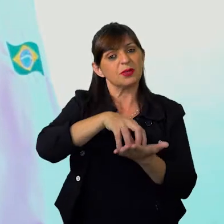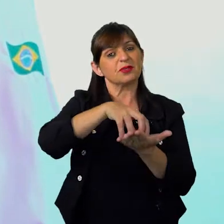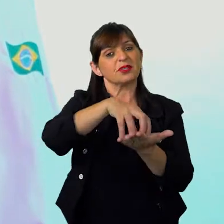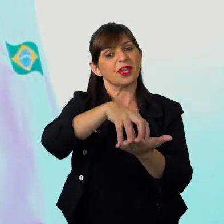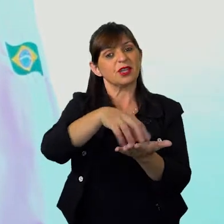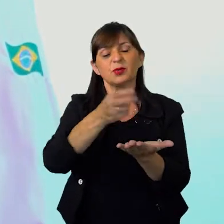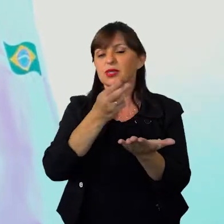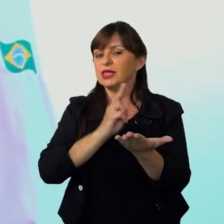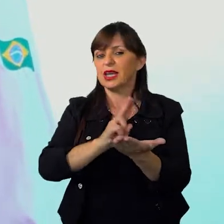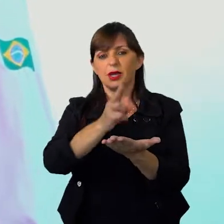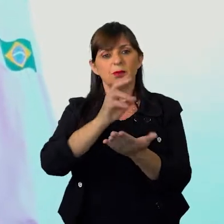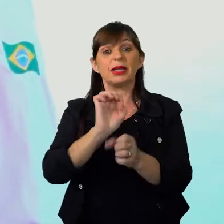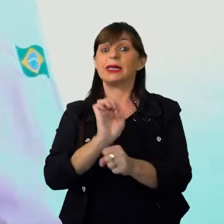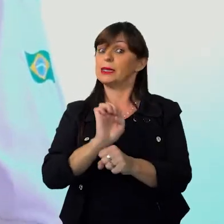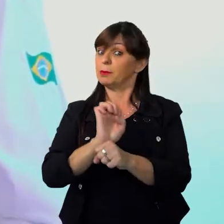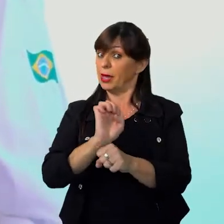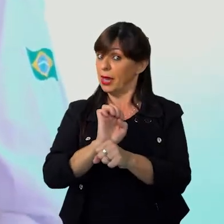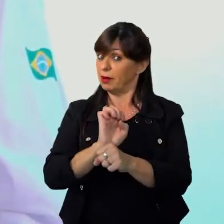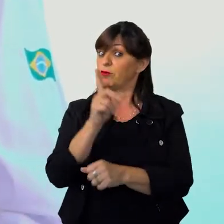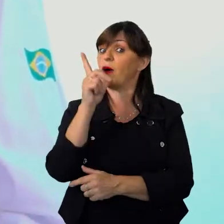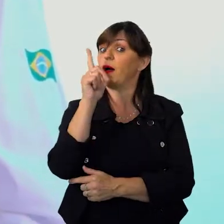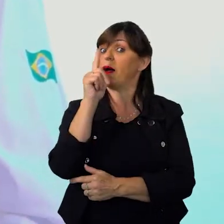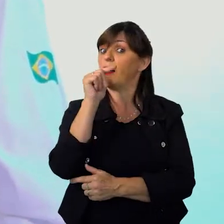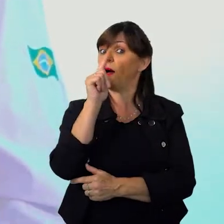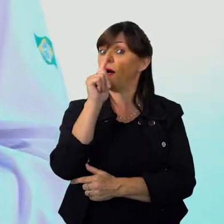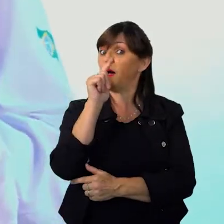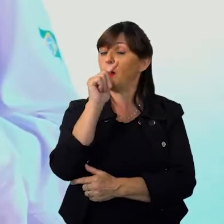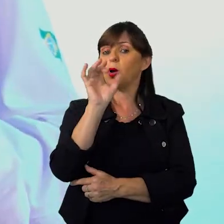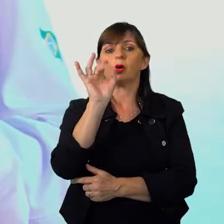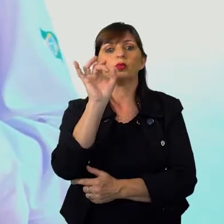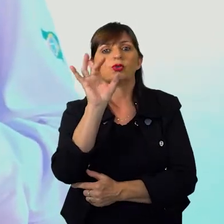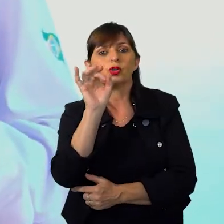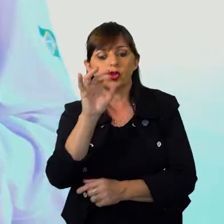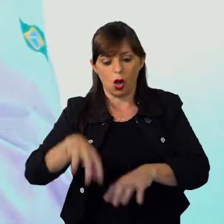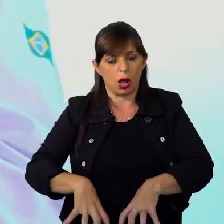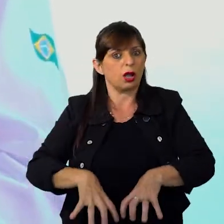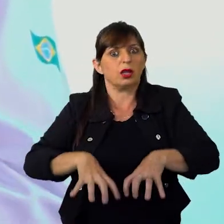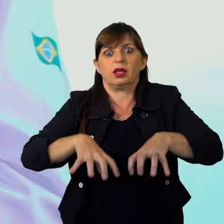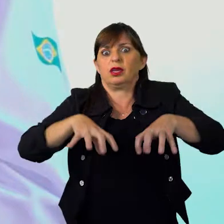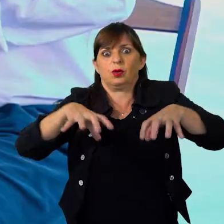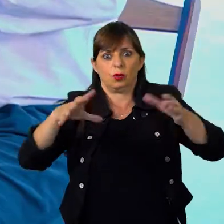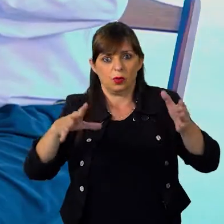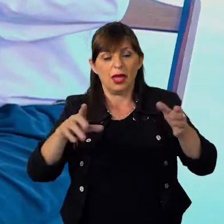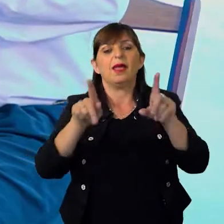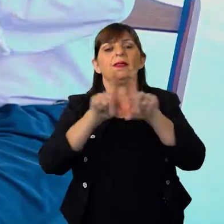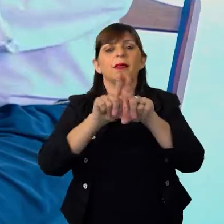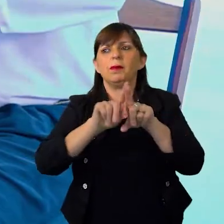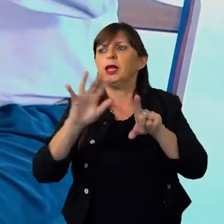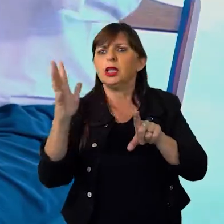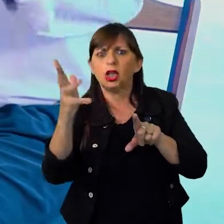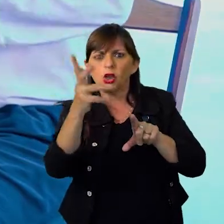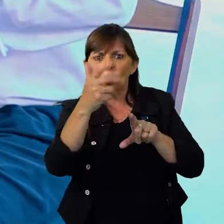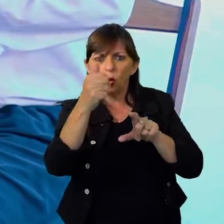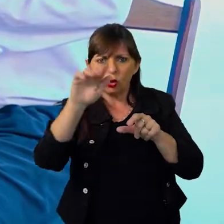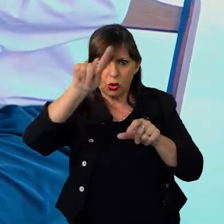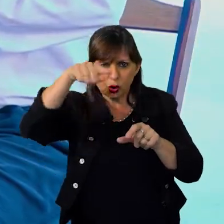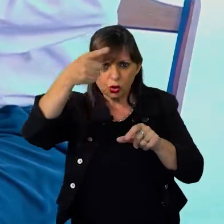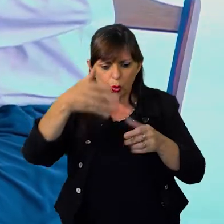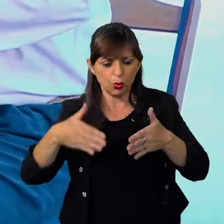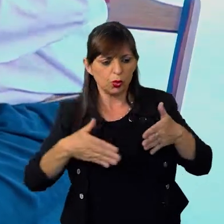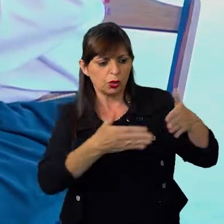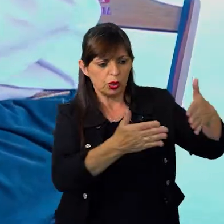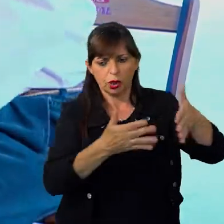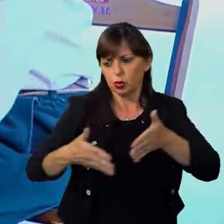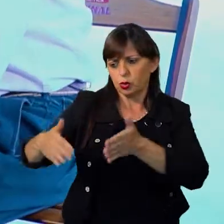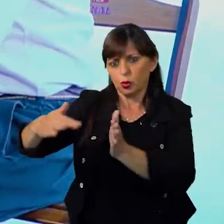sempre esperava enchente não só de um rio mas do Rio Uruguai na Assunção dessa sobrancelha que eram mais